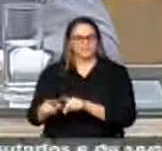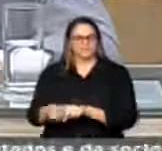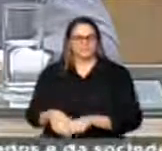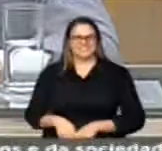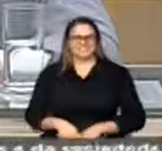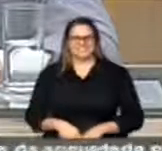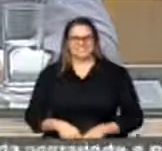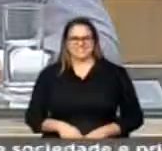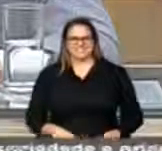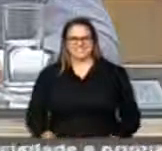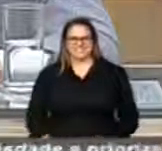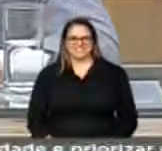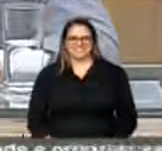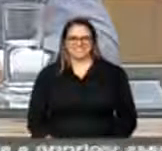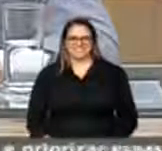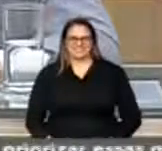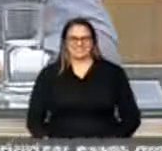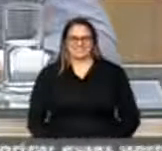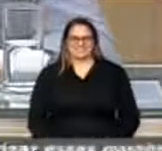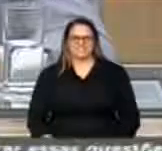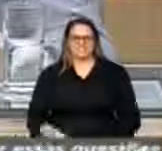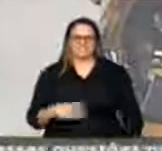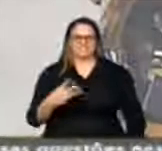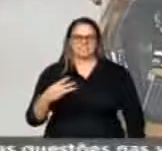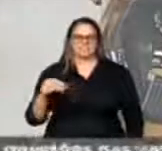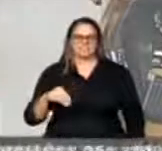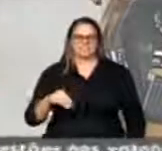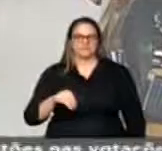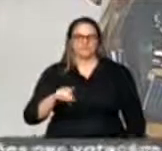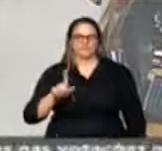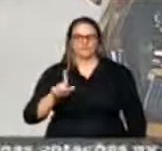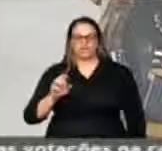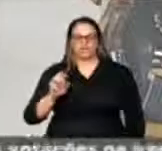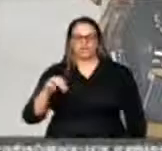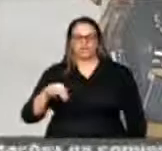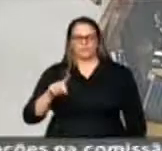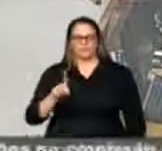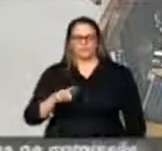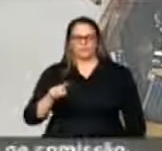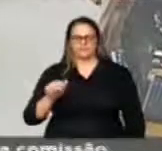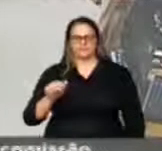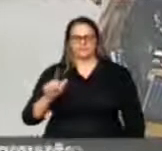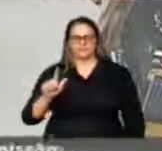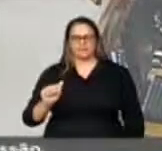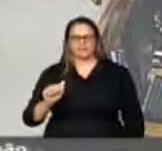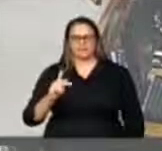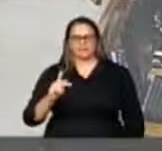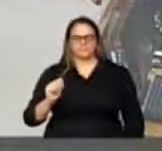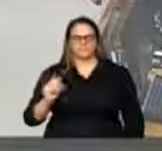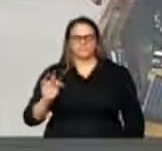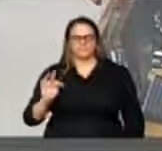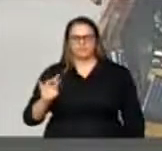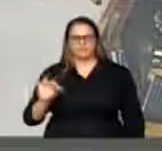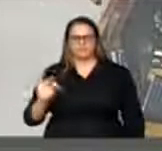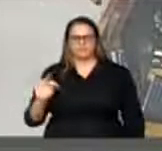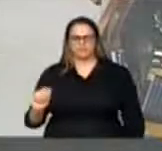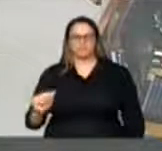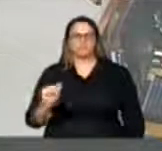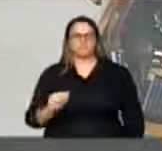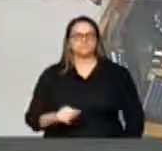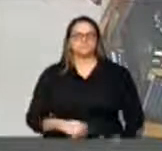Nosso pernambucano, Vossa Excelência, tem 3 minutos. Senhor presidente, cumprimentar todos os deputados e deputadas, Luiz